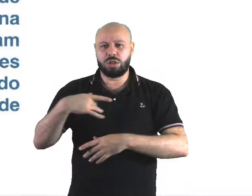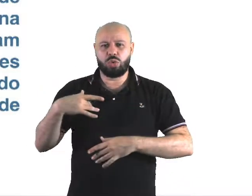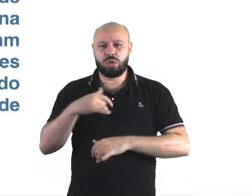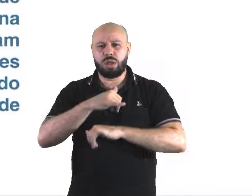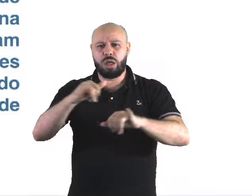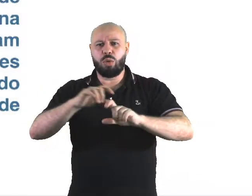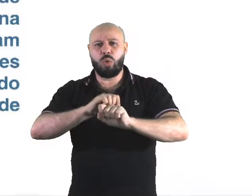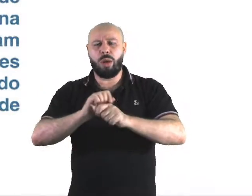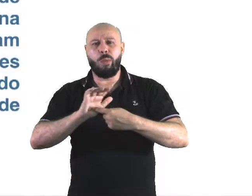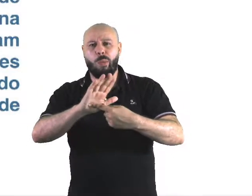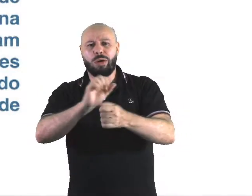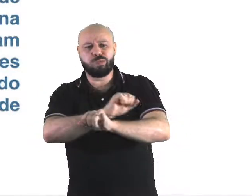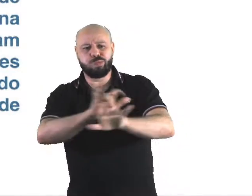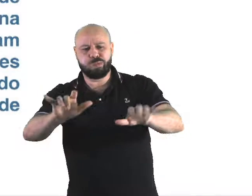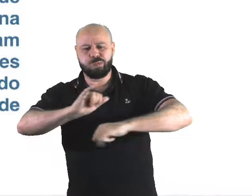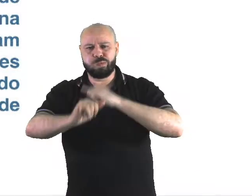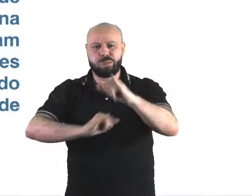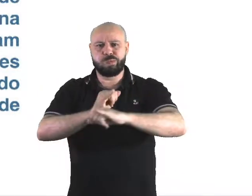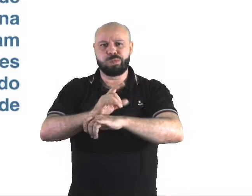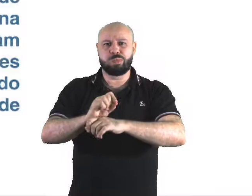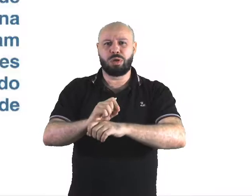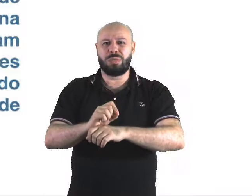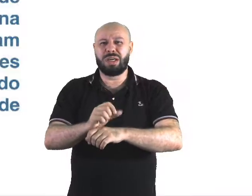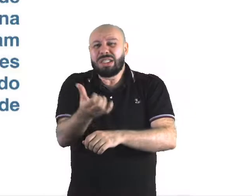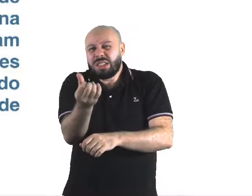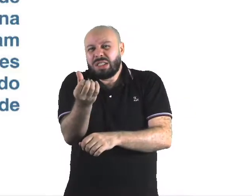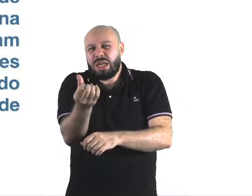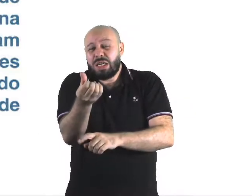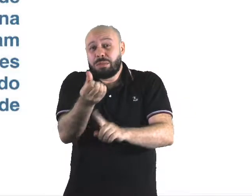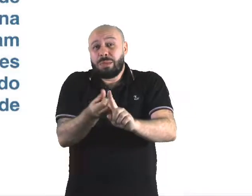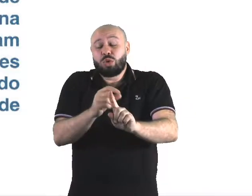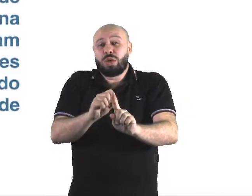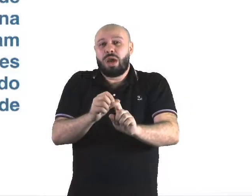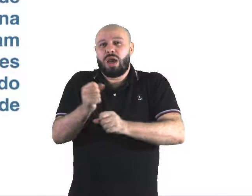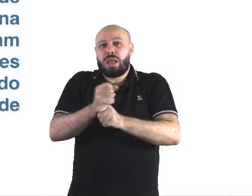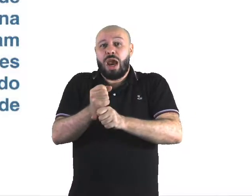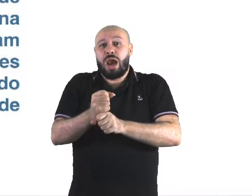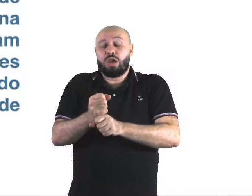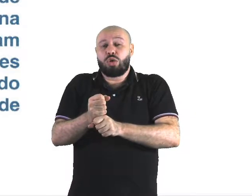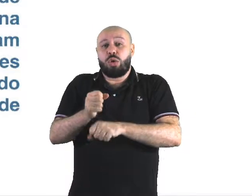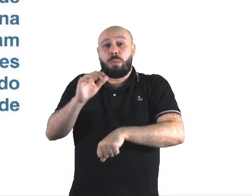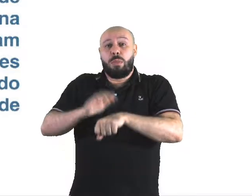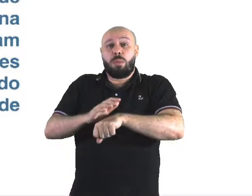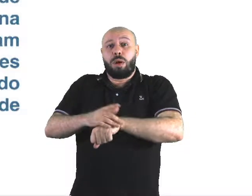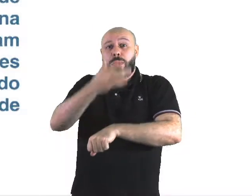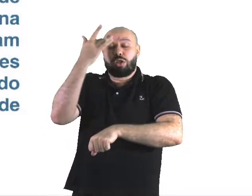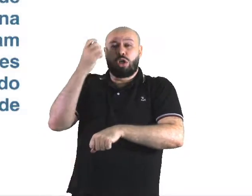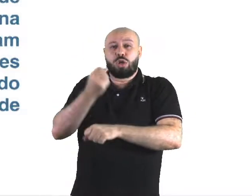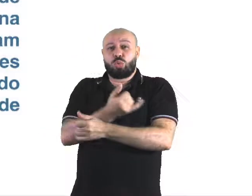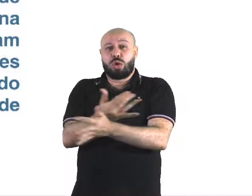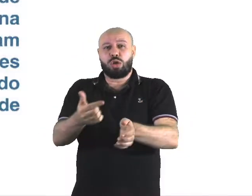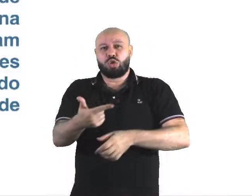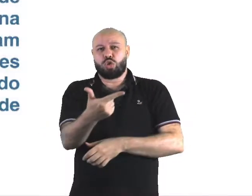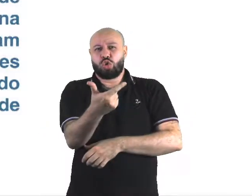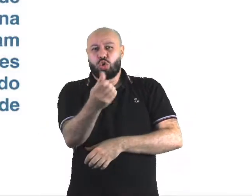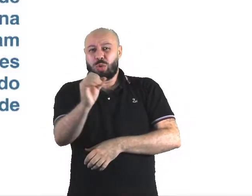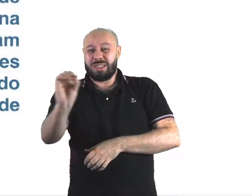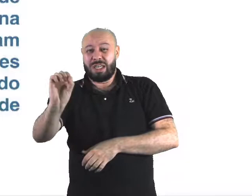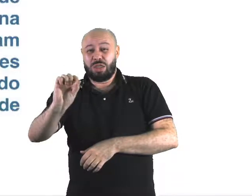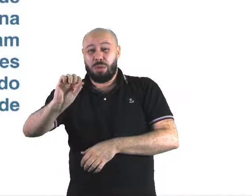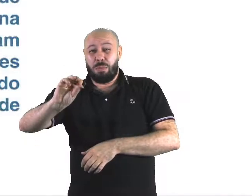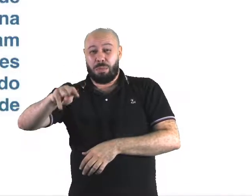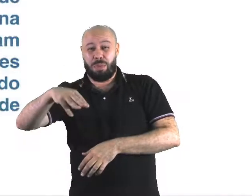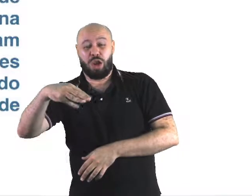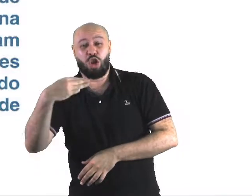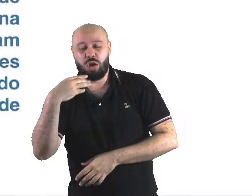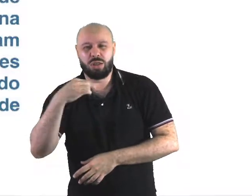deixou expostos na internet por menos de 6 meses dados pessoais de mais de 200 milhões de